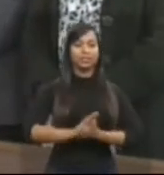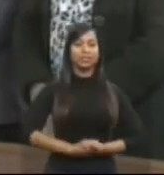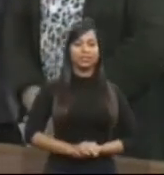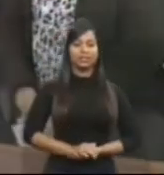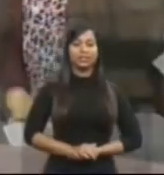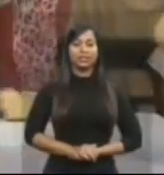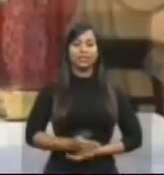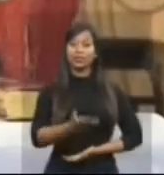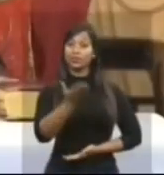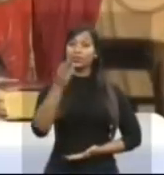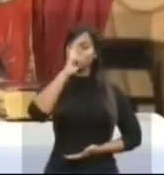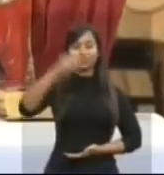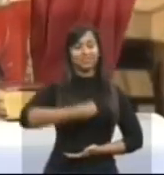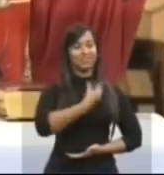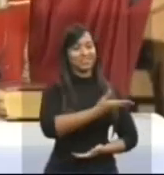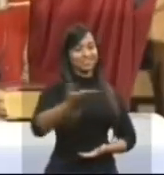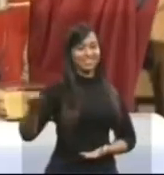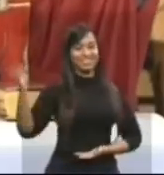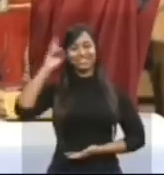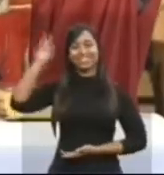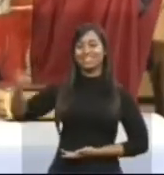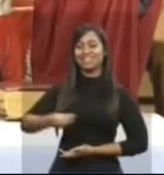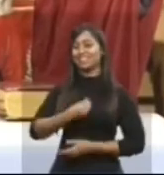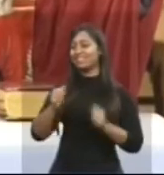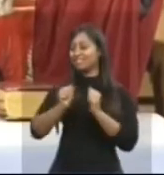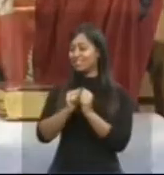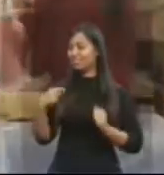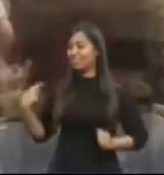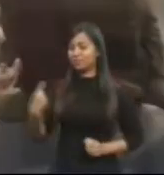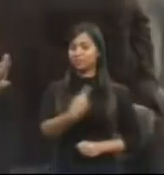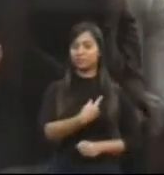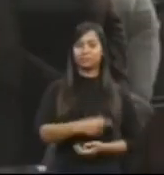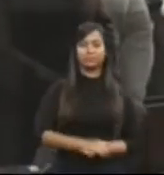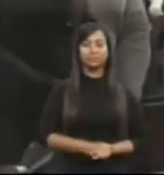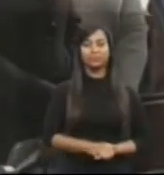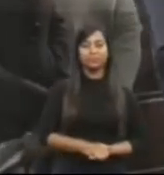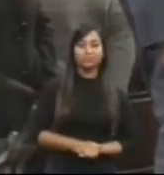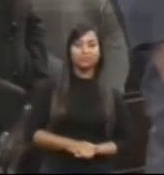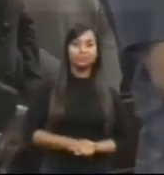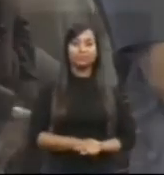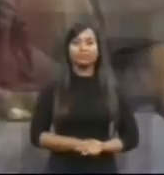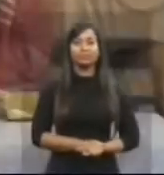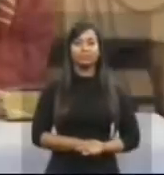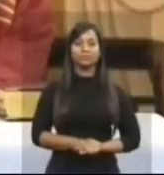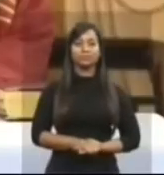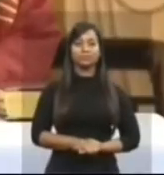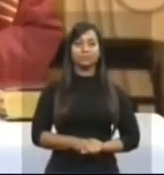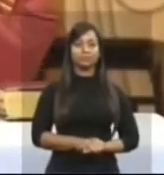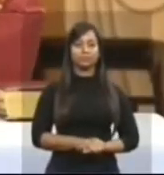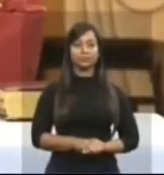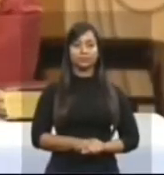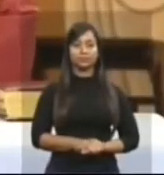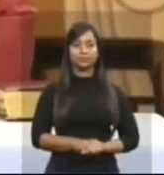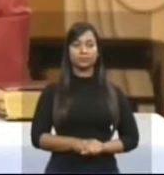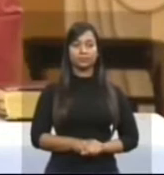Amém. O Senhor esteja com todos vocês. Ele está no meio de nós.